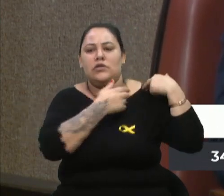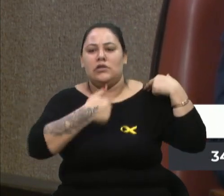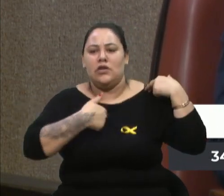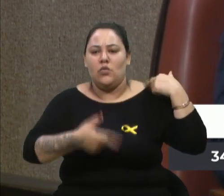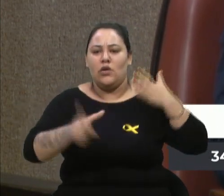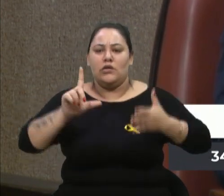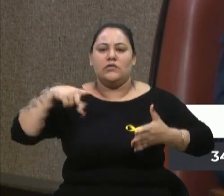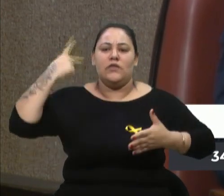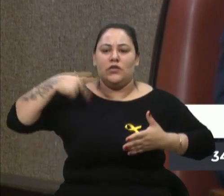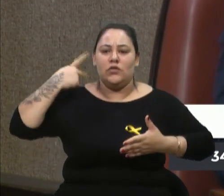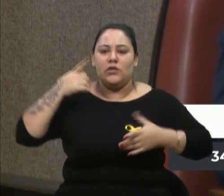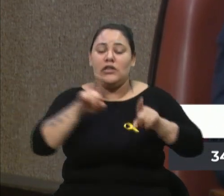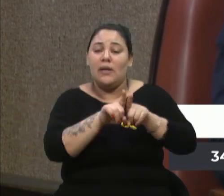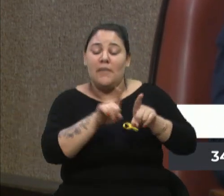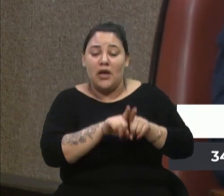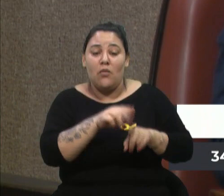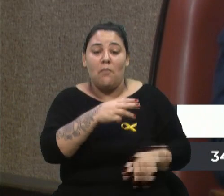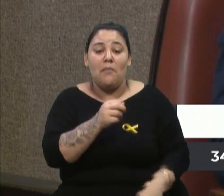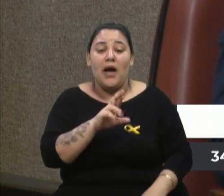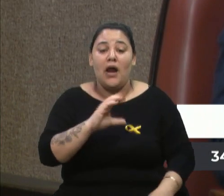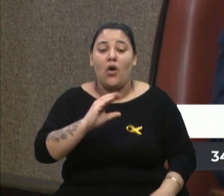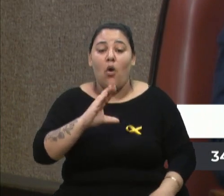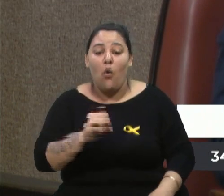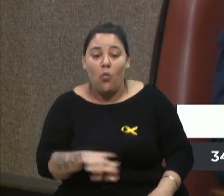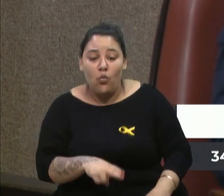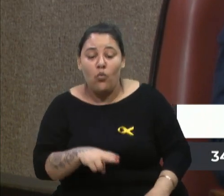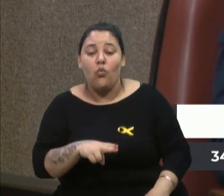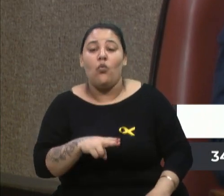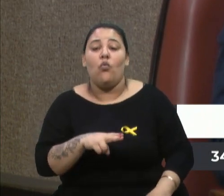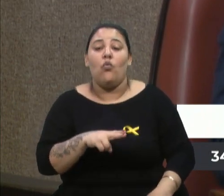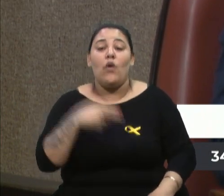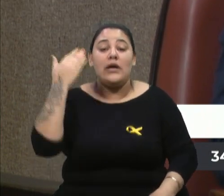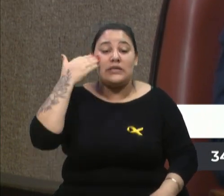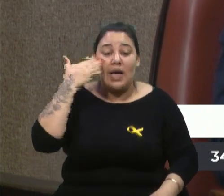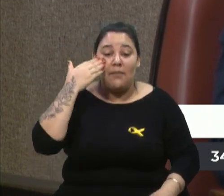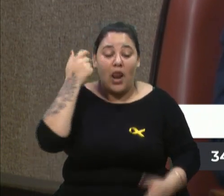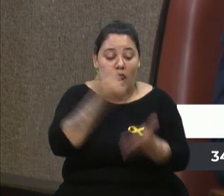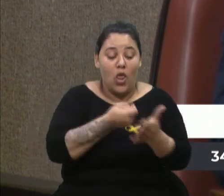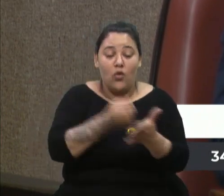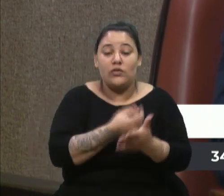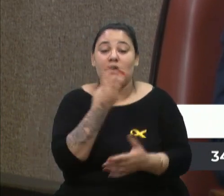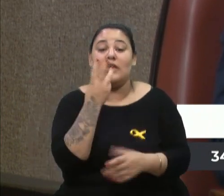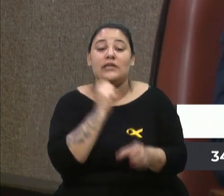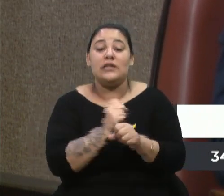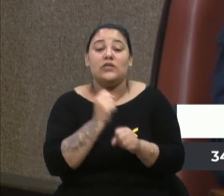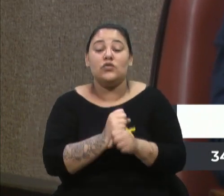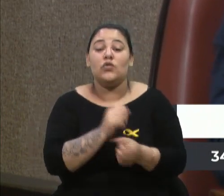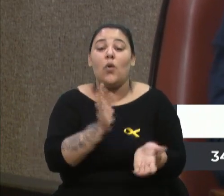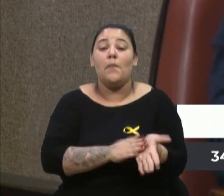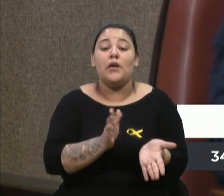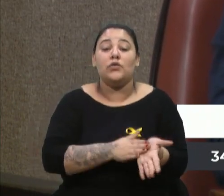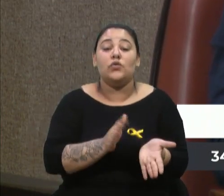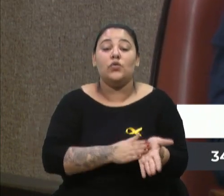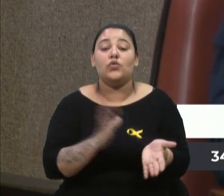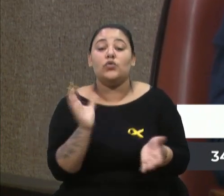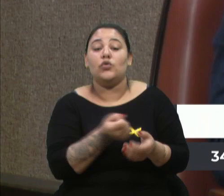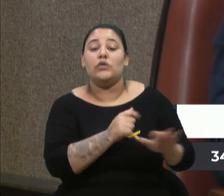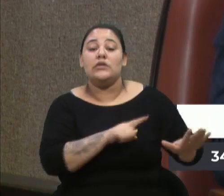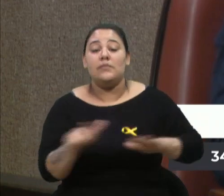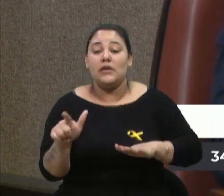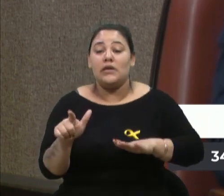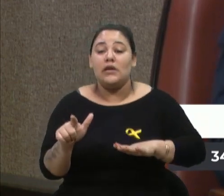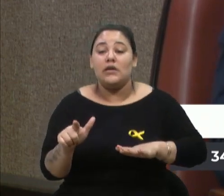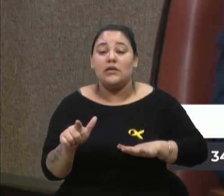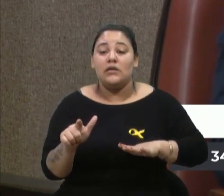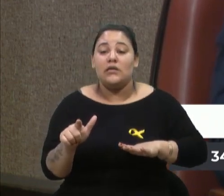deputado federal Marcon. E a gente sabe a nossa luta aqui, de 3 anos, toda semana, cobrando isso aí. Com os secretários,